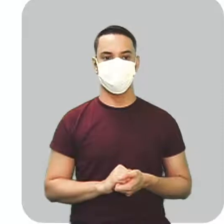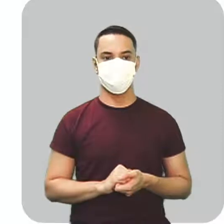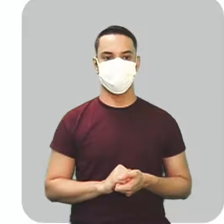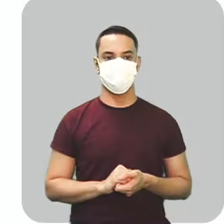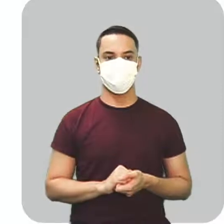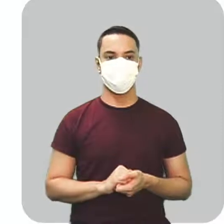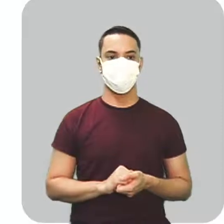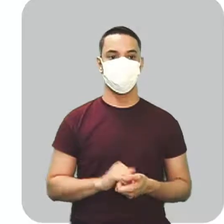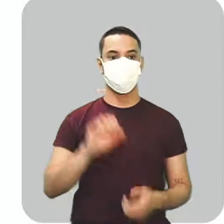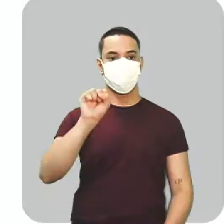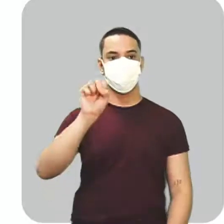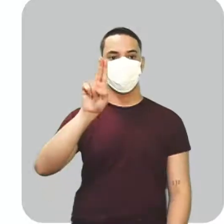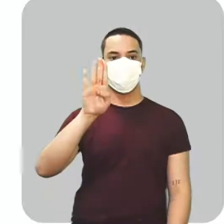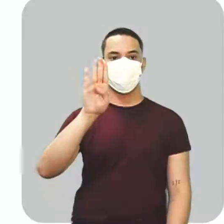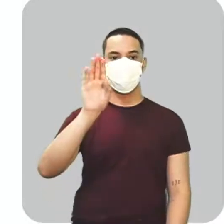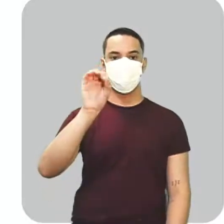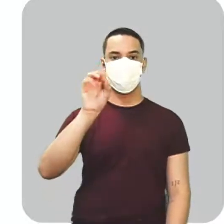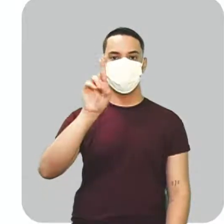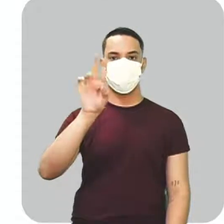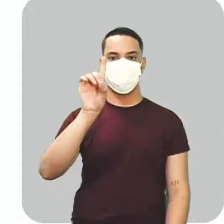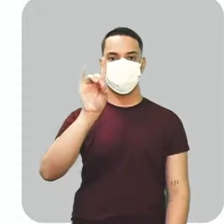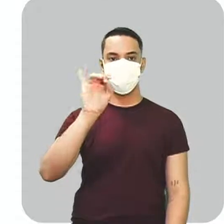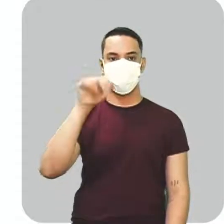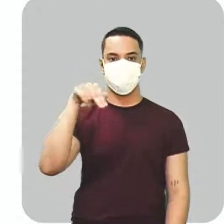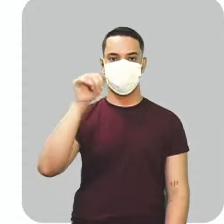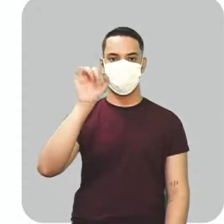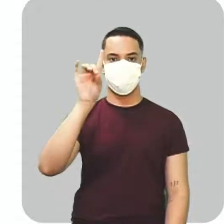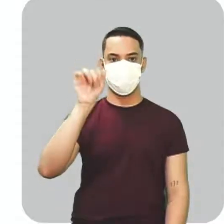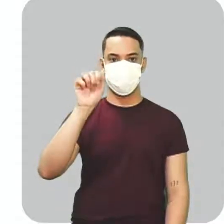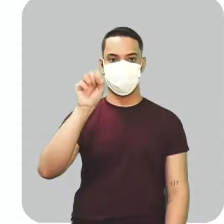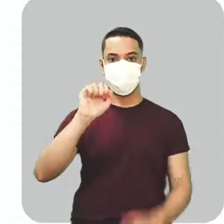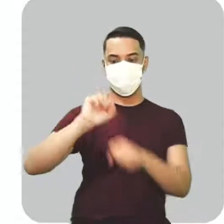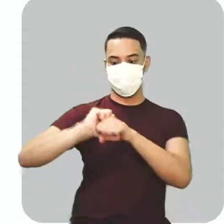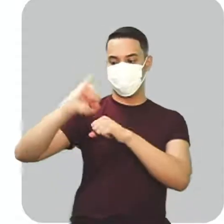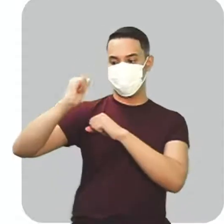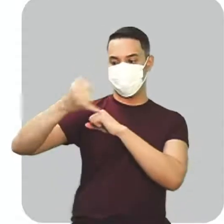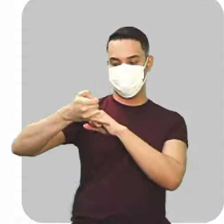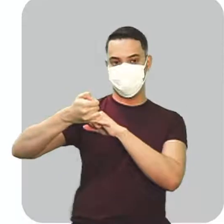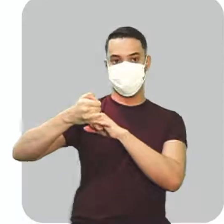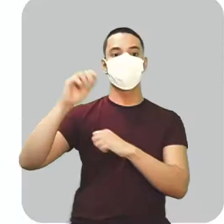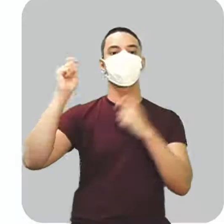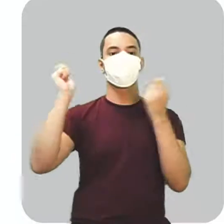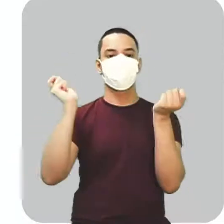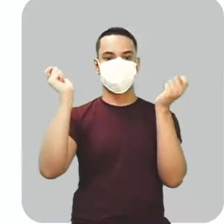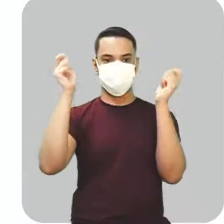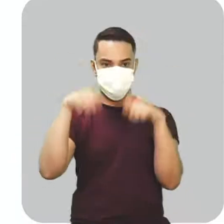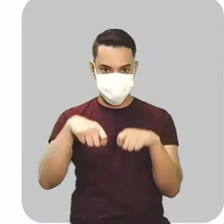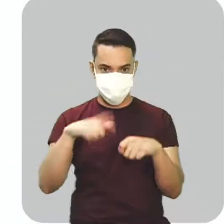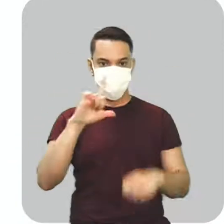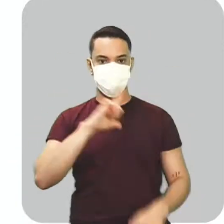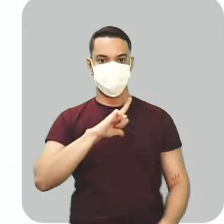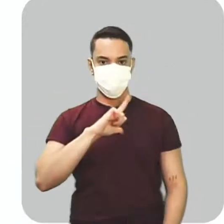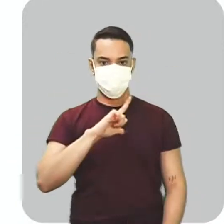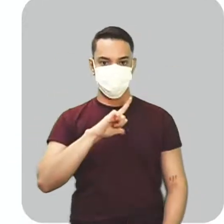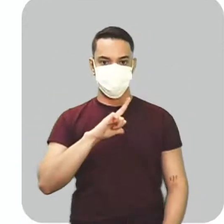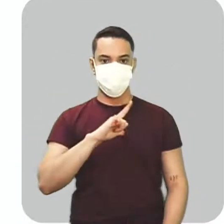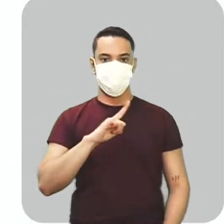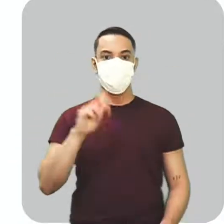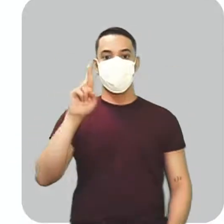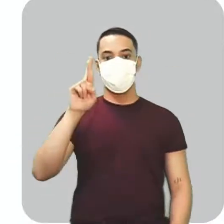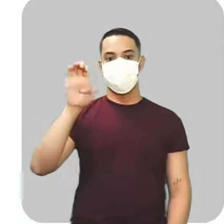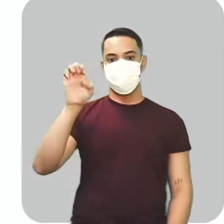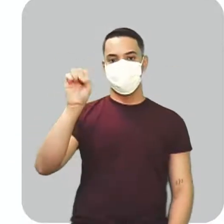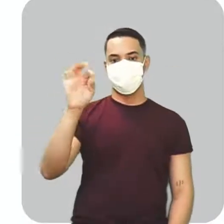Subordinadas adjetivas, né? Aquela que vai ter lá, ó. Aquela pode ser restritiva ou